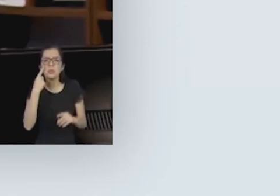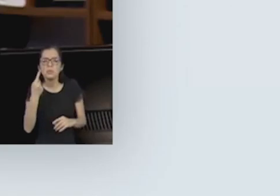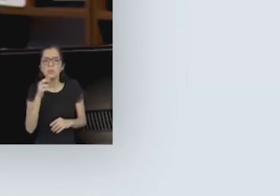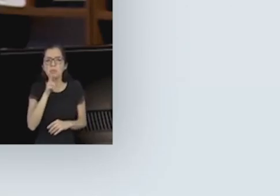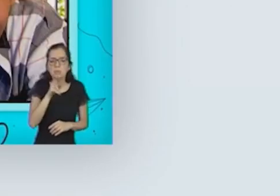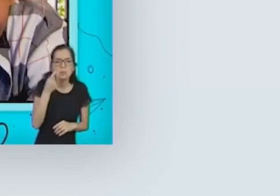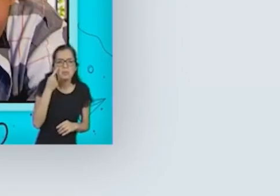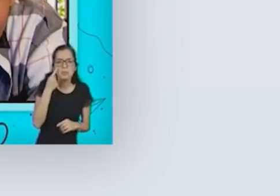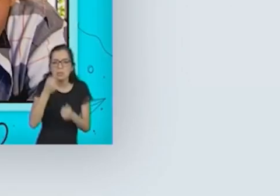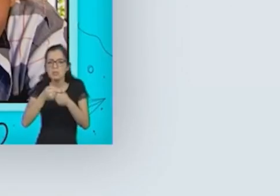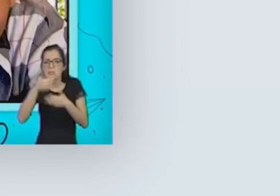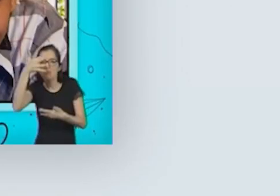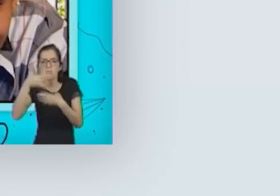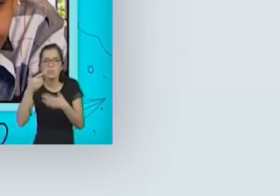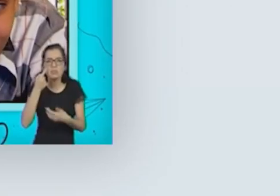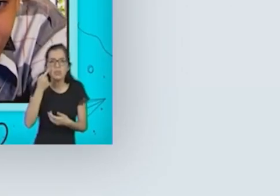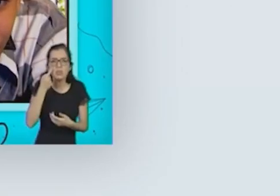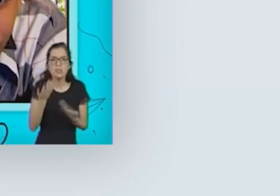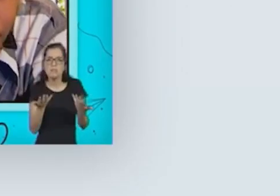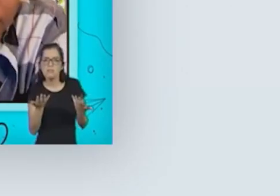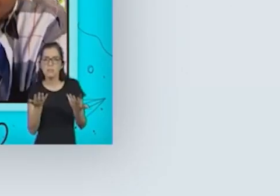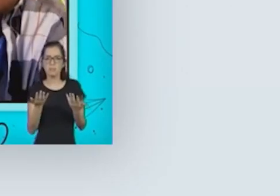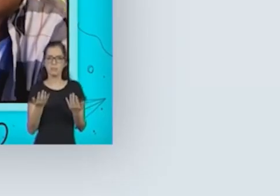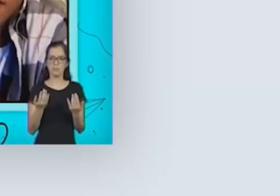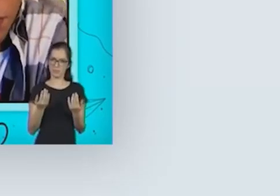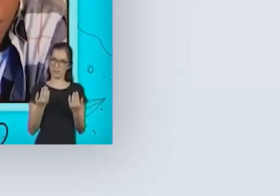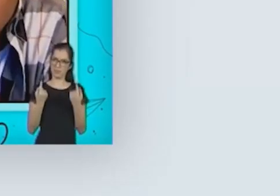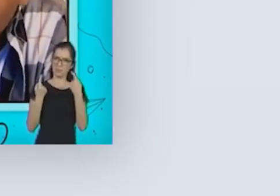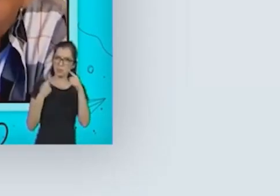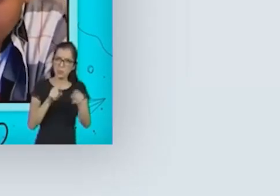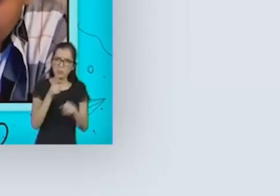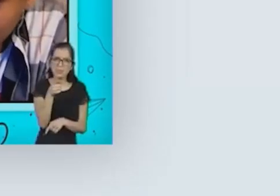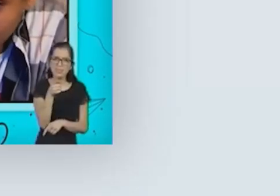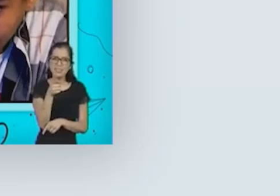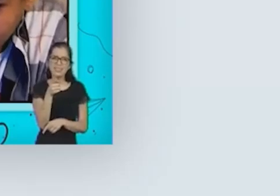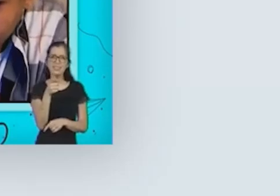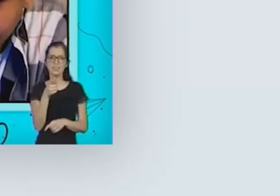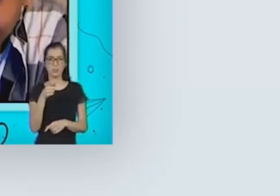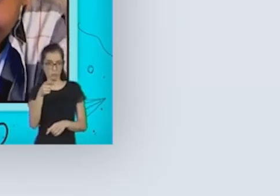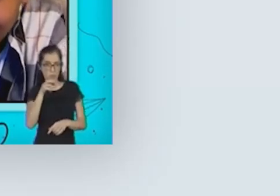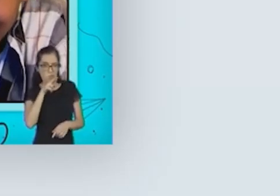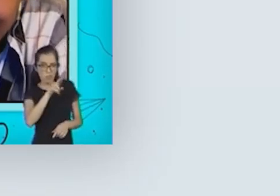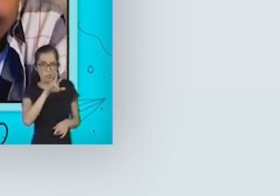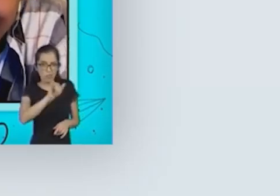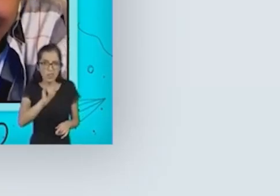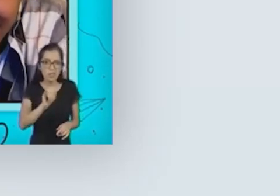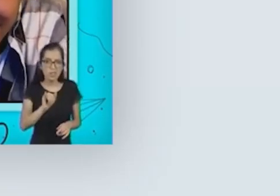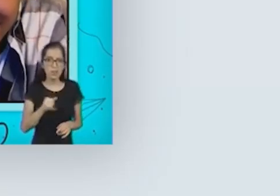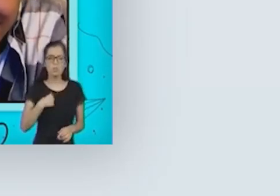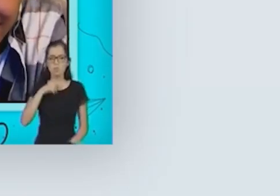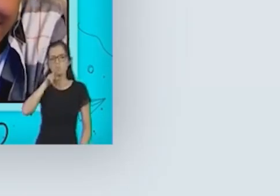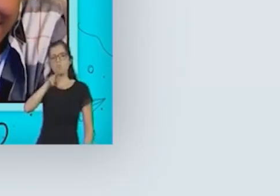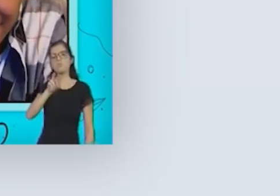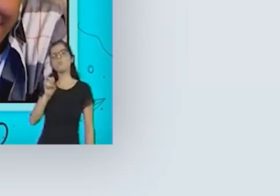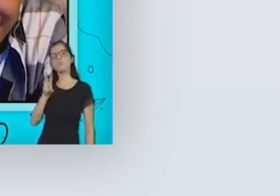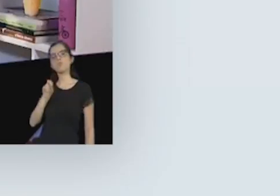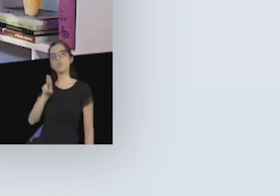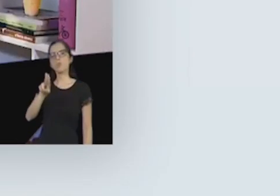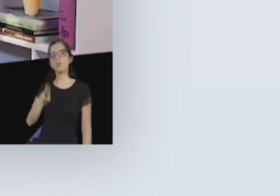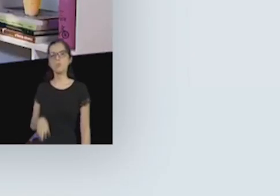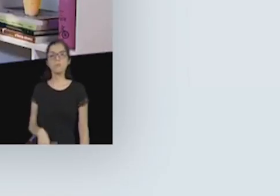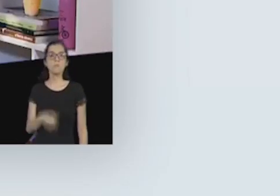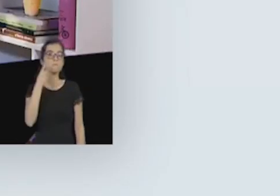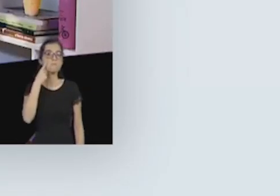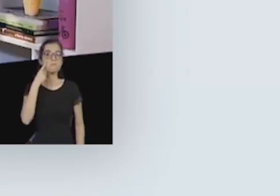tá respondendo. E contestando. Você não vai deixar barato, vai? Lógico que não. Eu vou